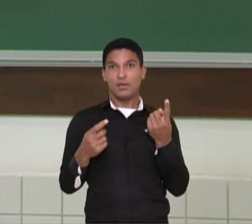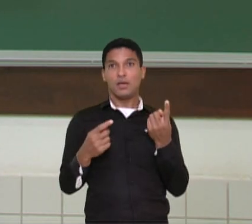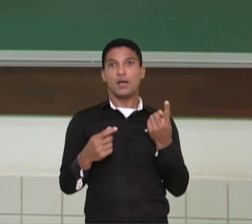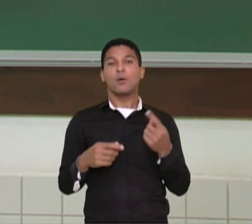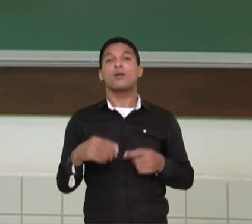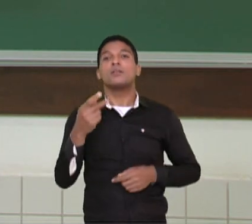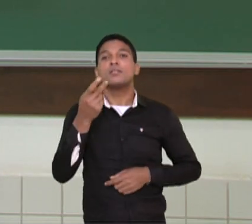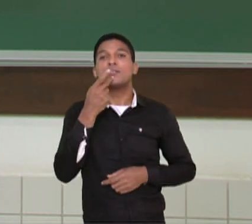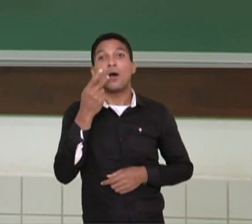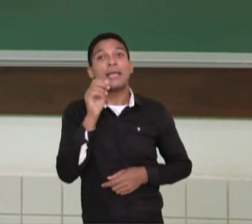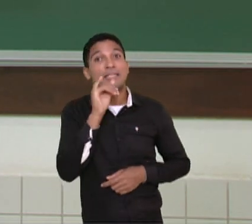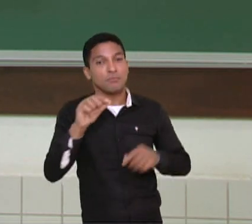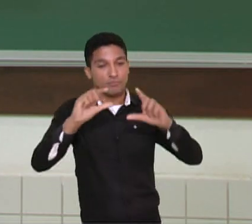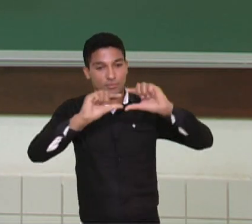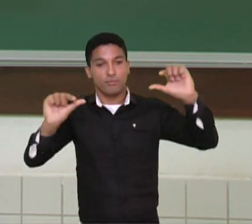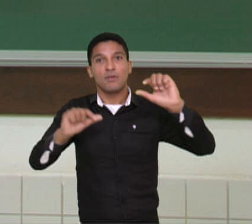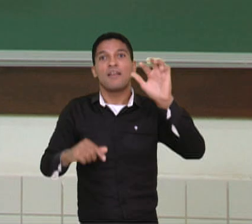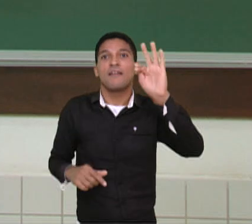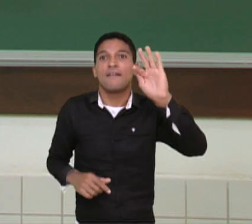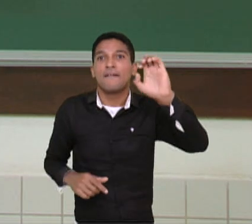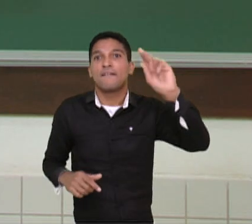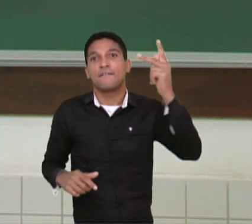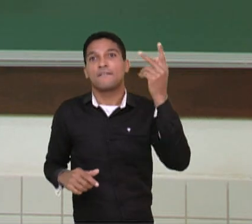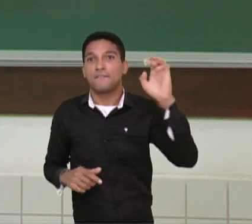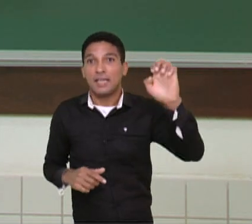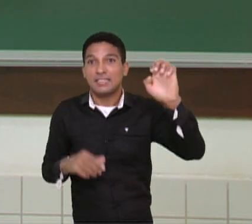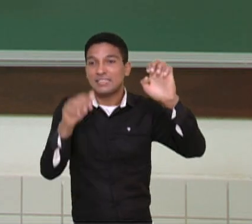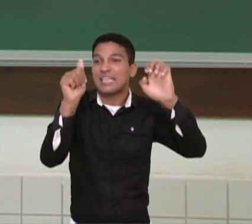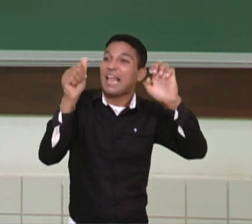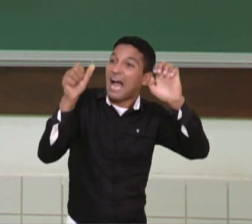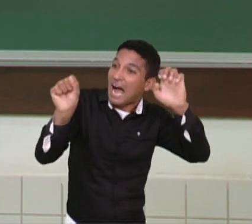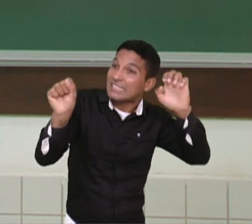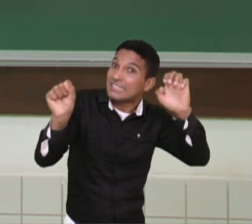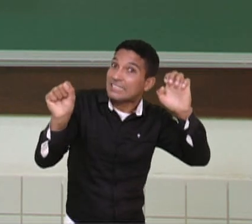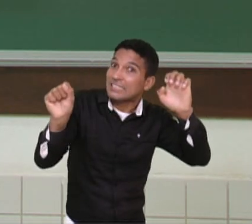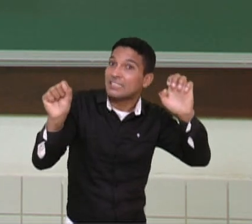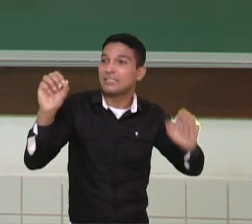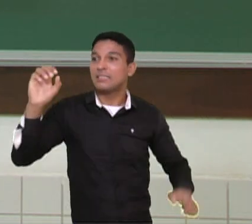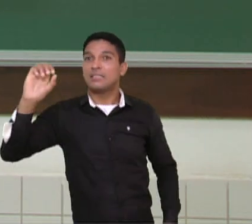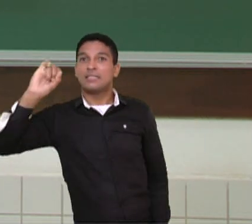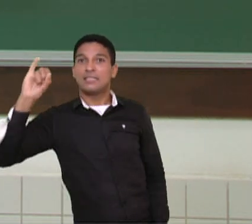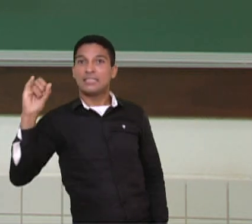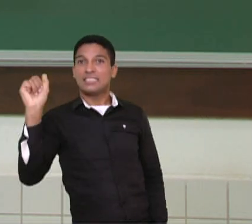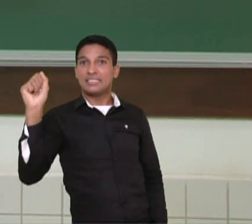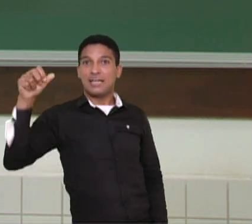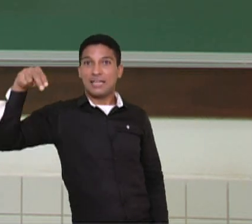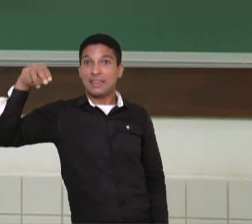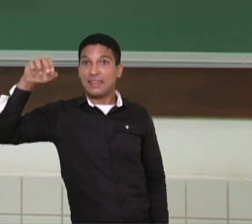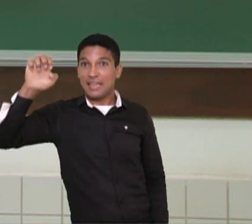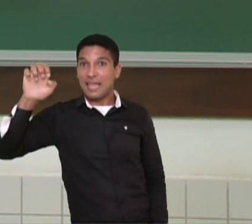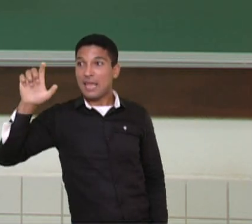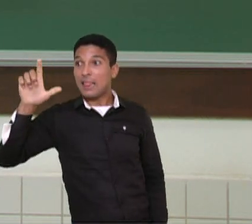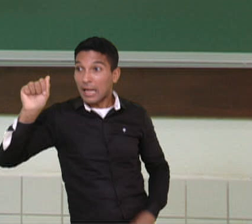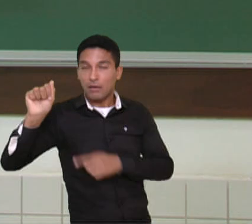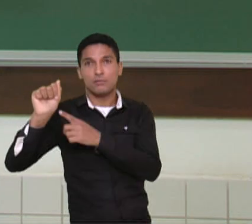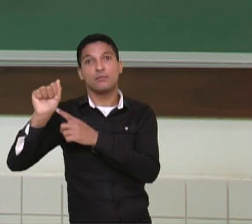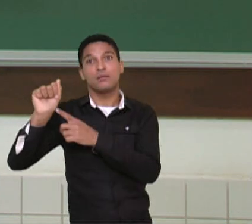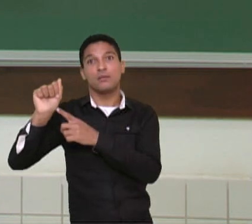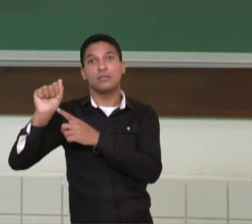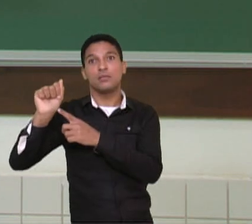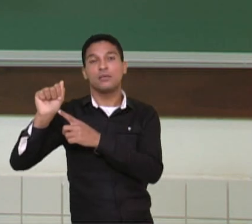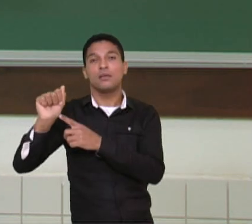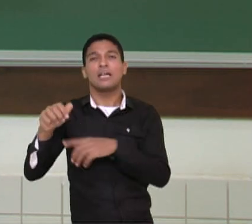fechem as janelas, pouquíssimas pessoas vão perceber que eu falei as janelas. Ou seja, na oralidade,